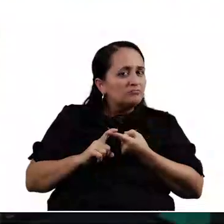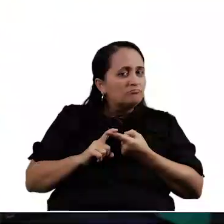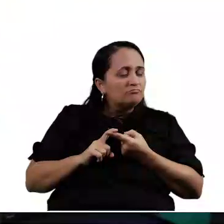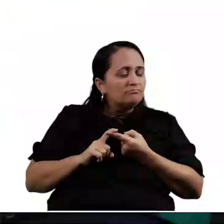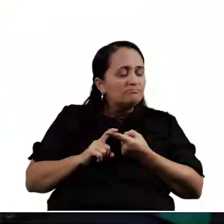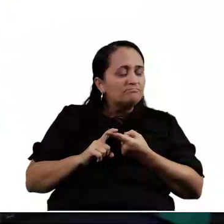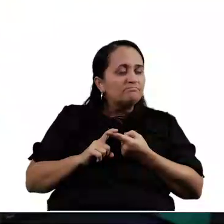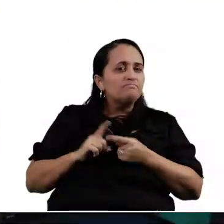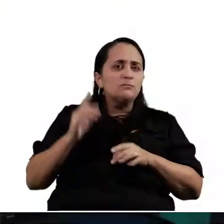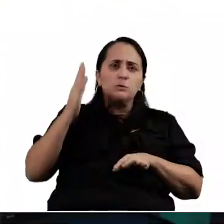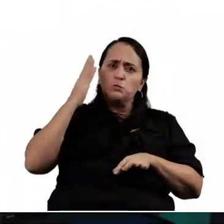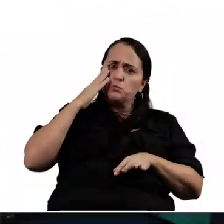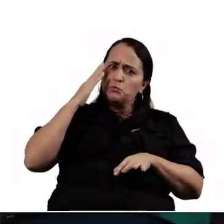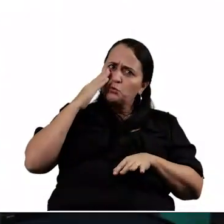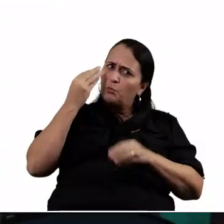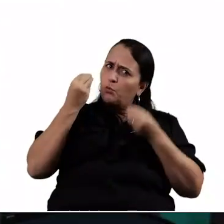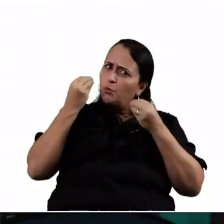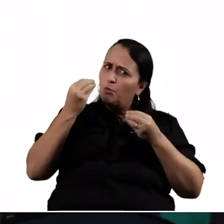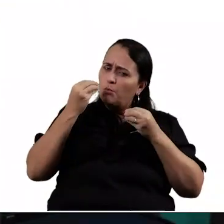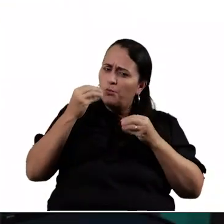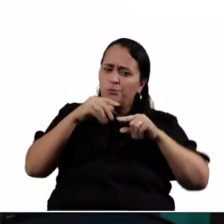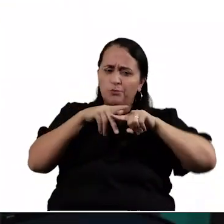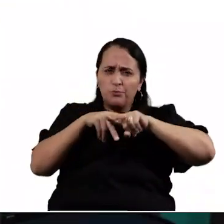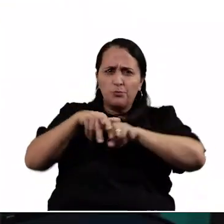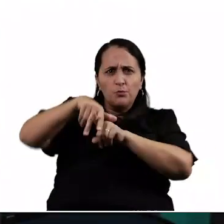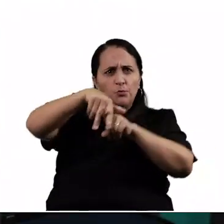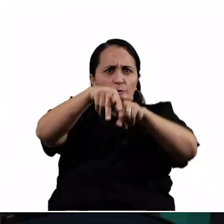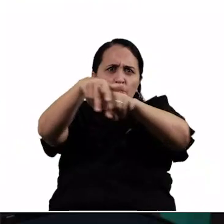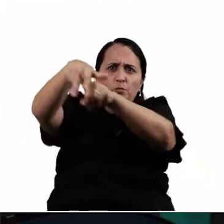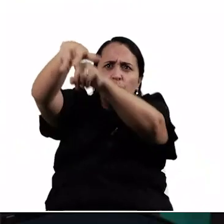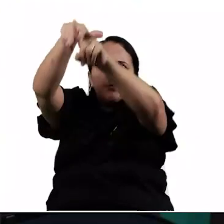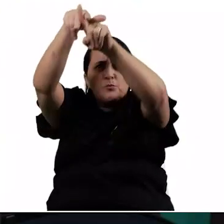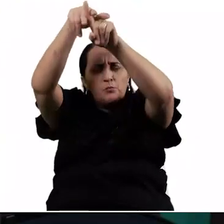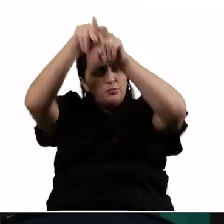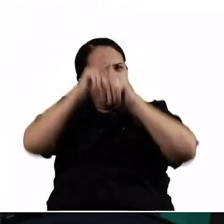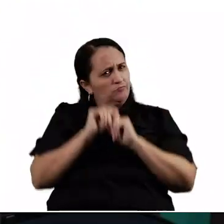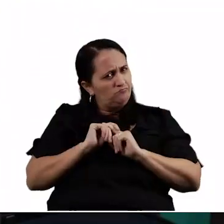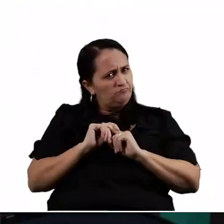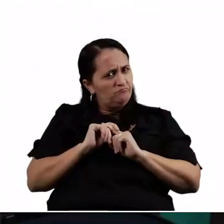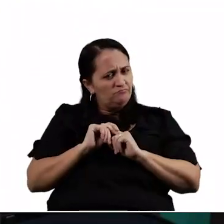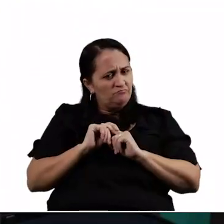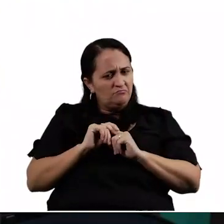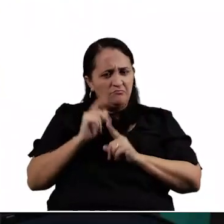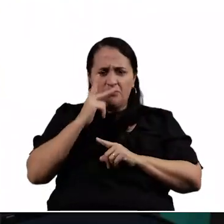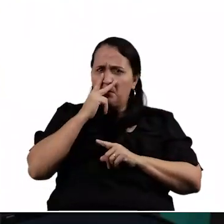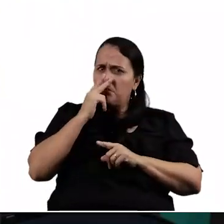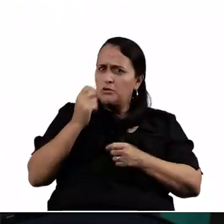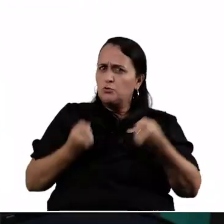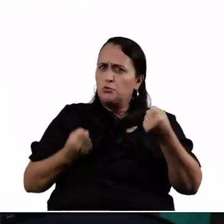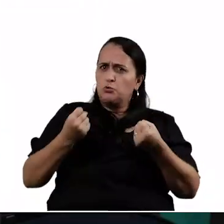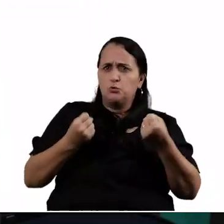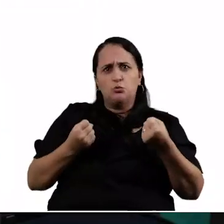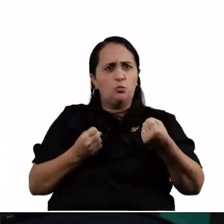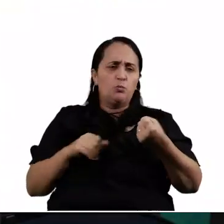ele soube voar nessa vassoura gente como se nada tivesse acontecido como se ele dirigisse todo dia para ir para o